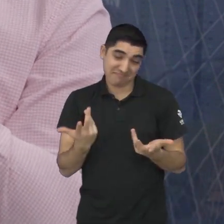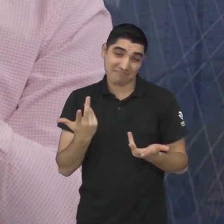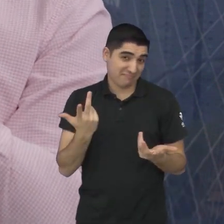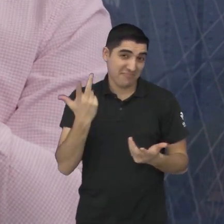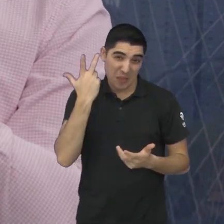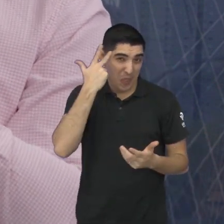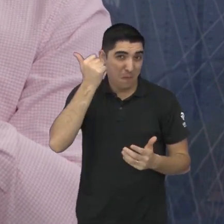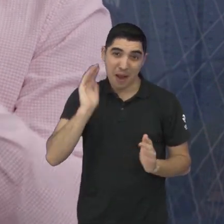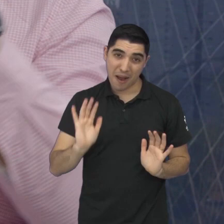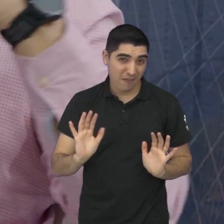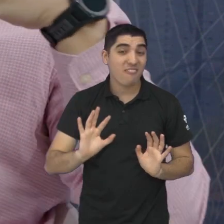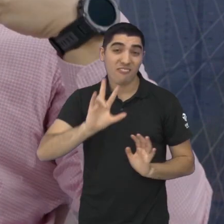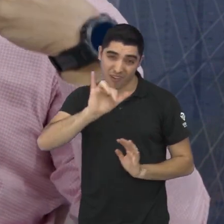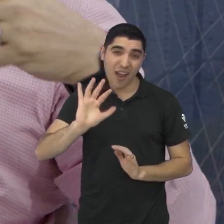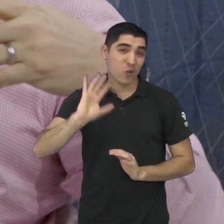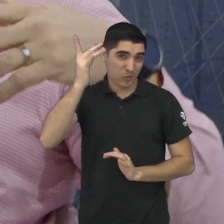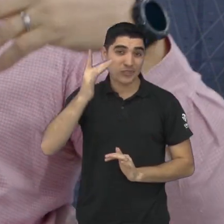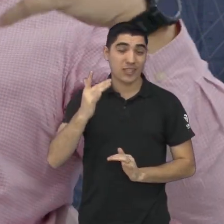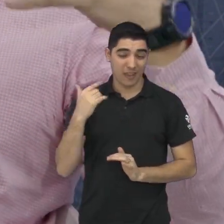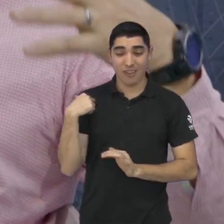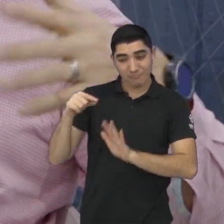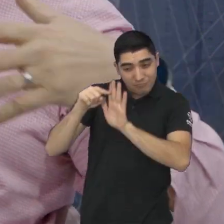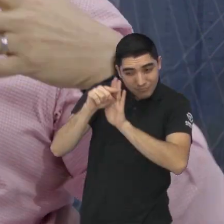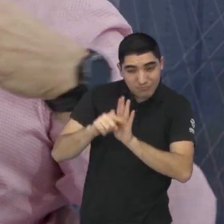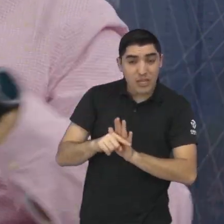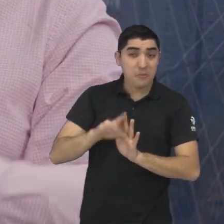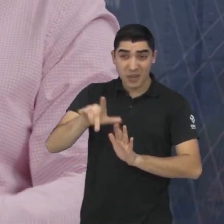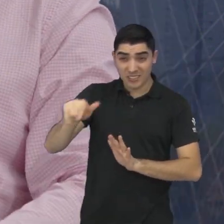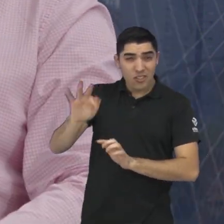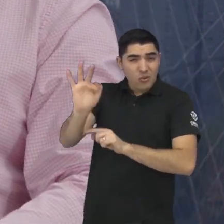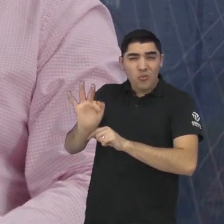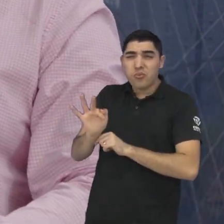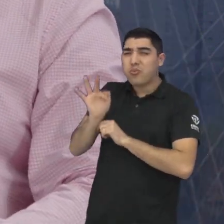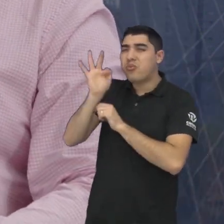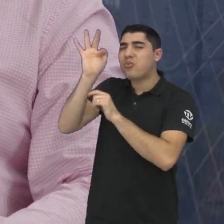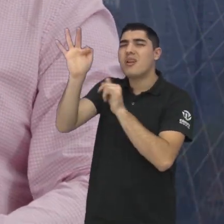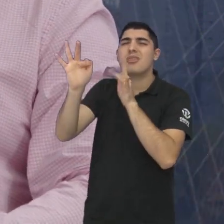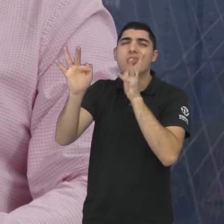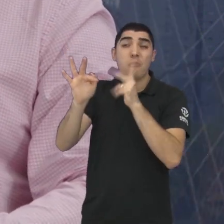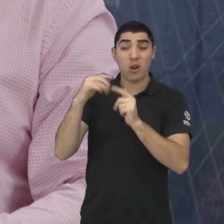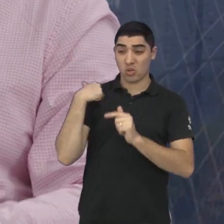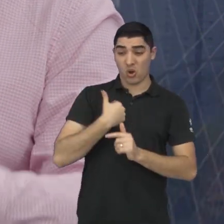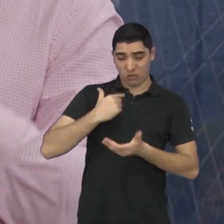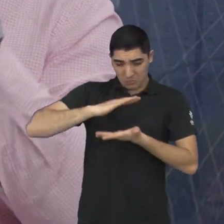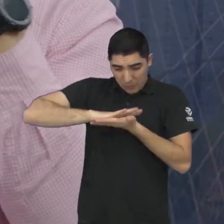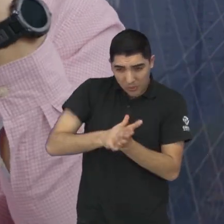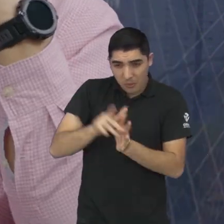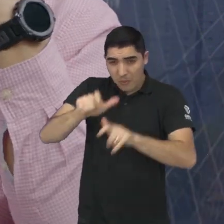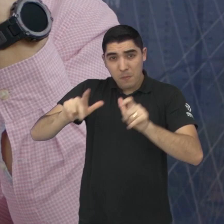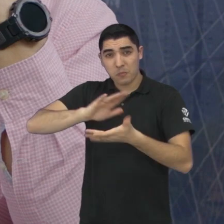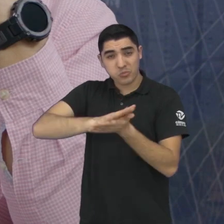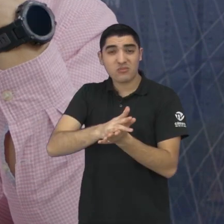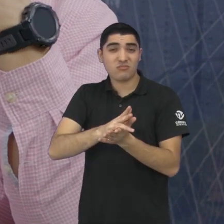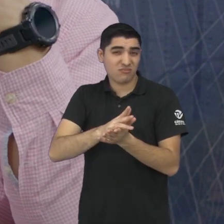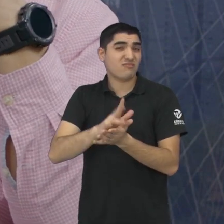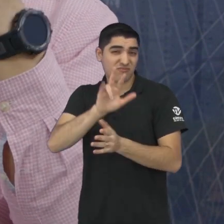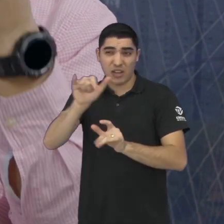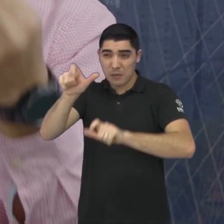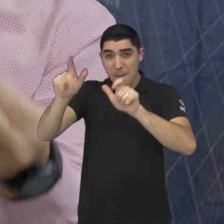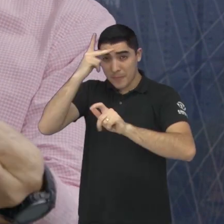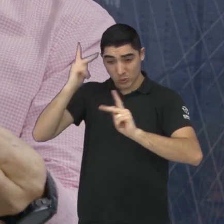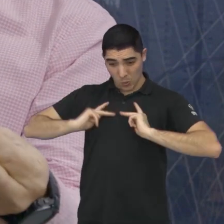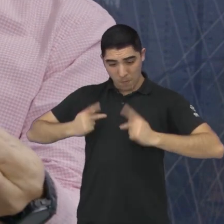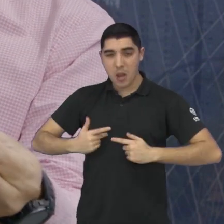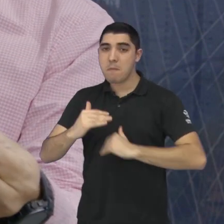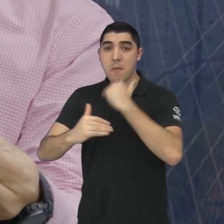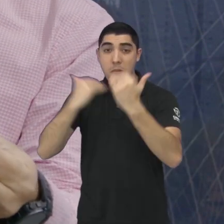como a gente conhece, nós, seres humanos, macroscópicos e tudo, provavelmente não vamos existir. É possível que bactérias continuem sobrevivendo no